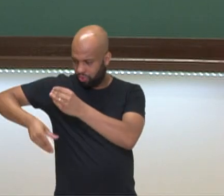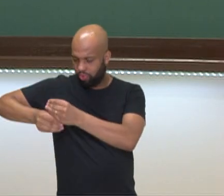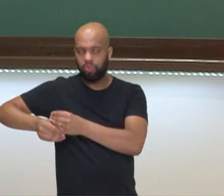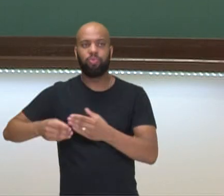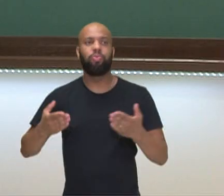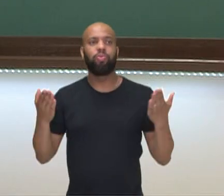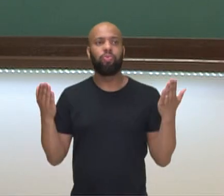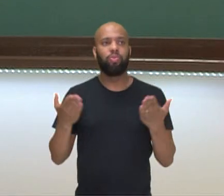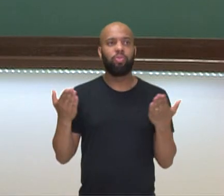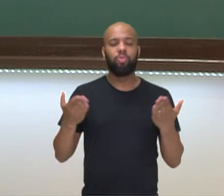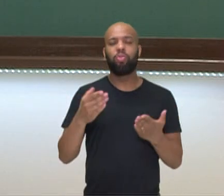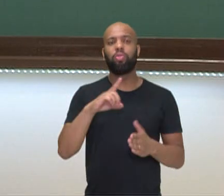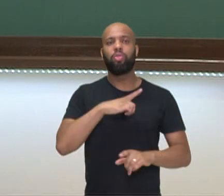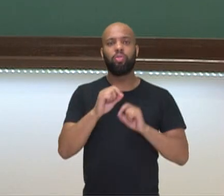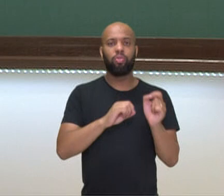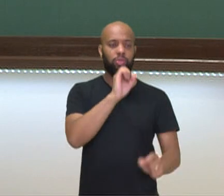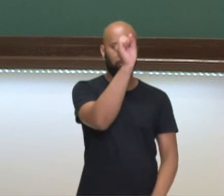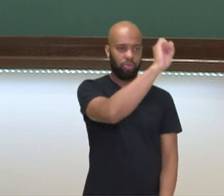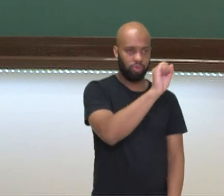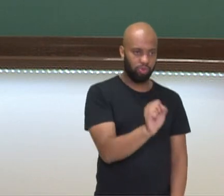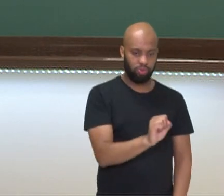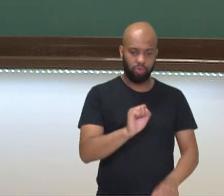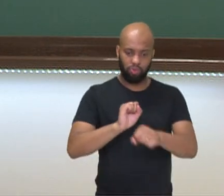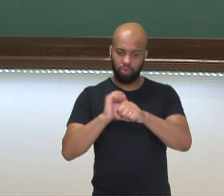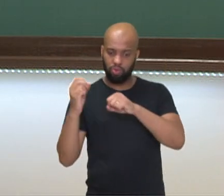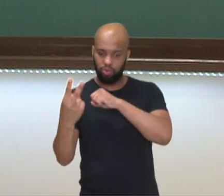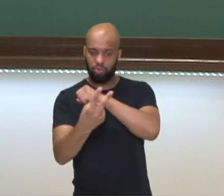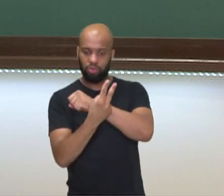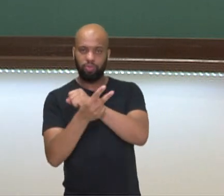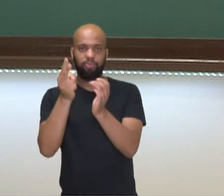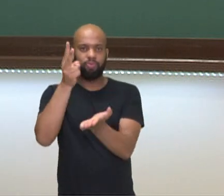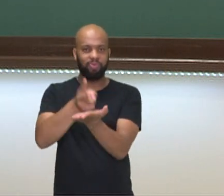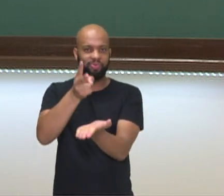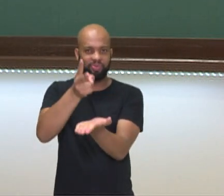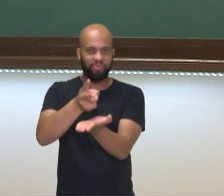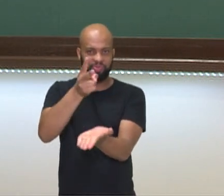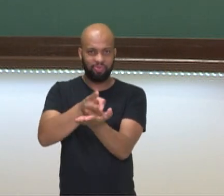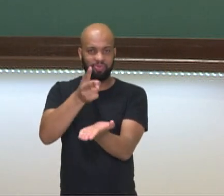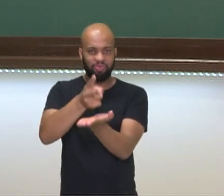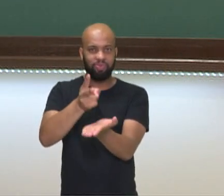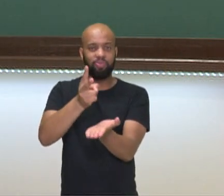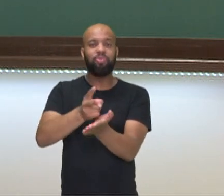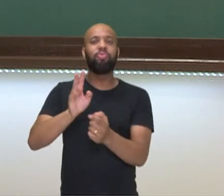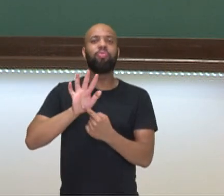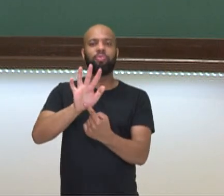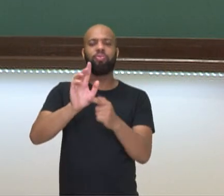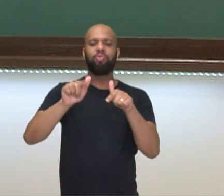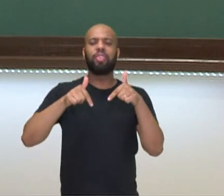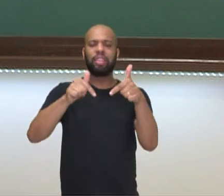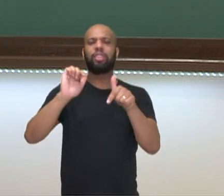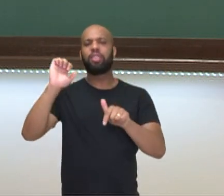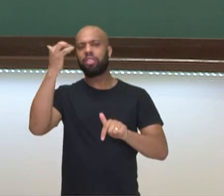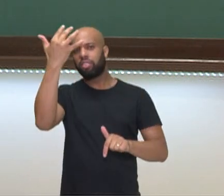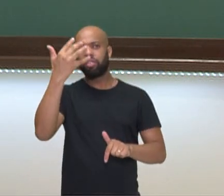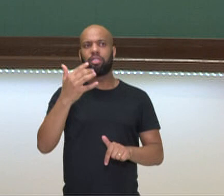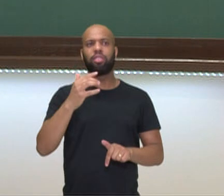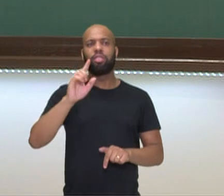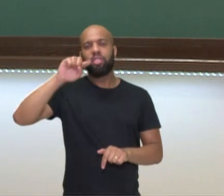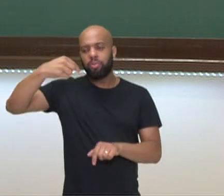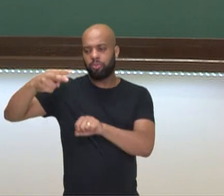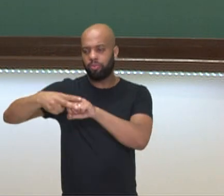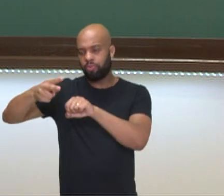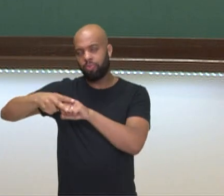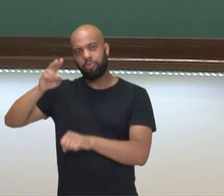Neste caso, nós vamos ter sujeito, o advérbio de frequência, indicando a ação que está acontecendo, o